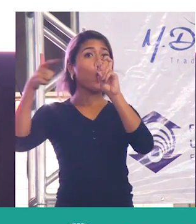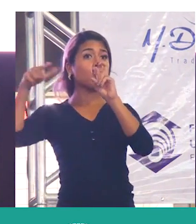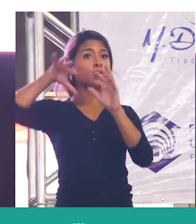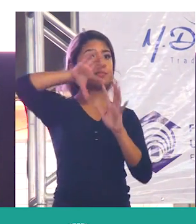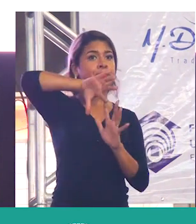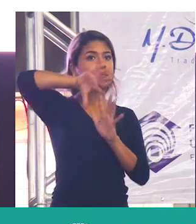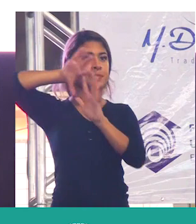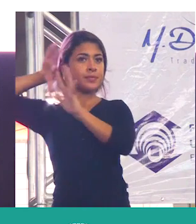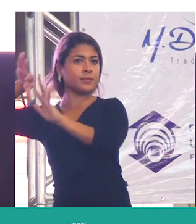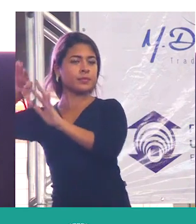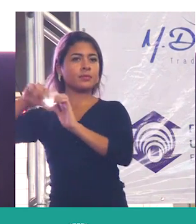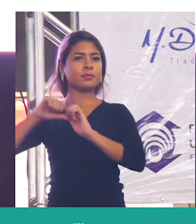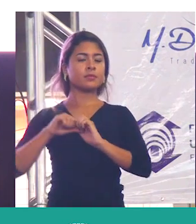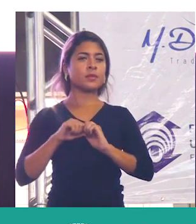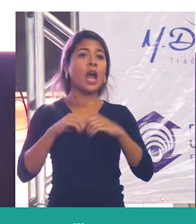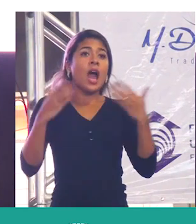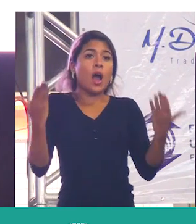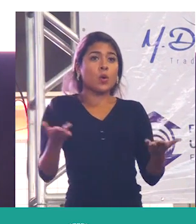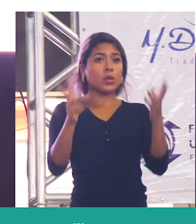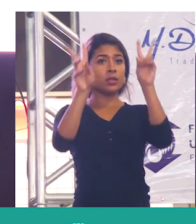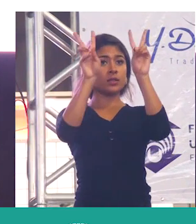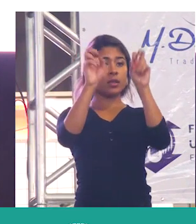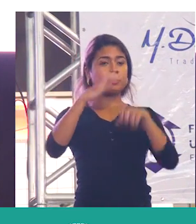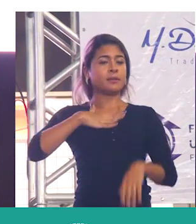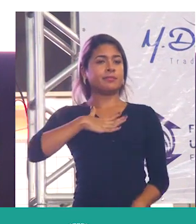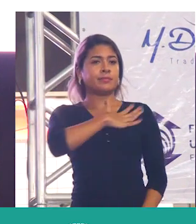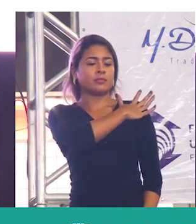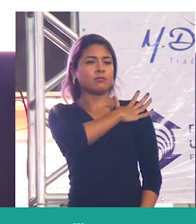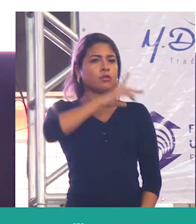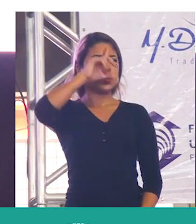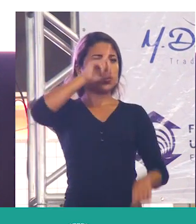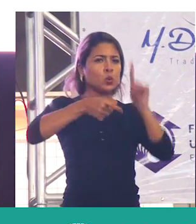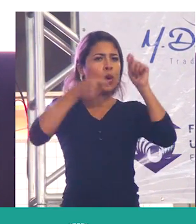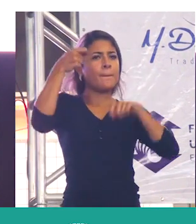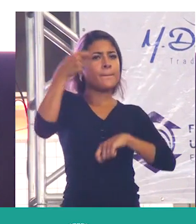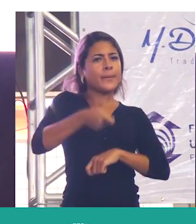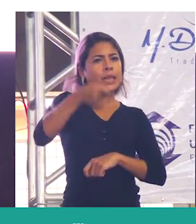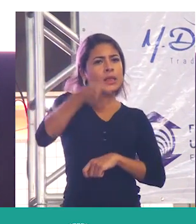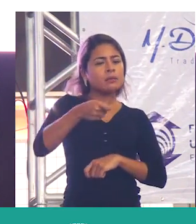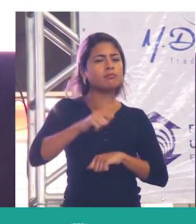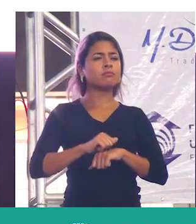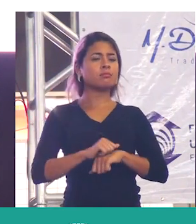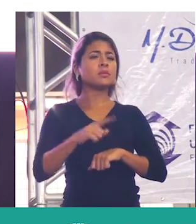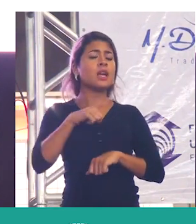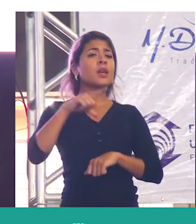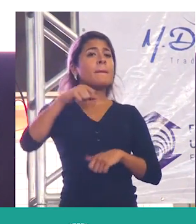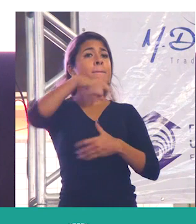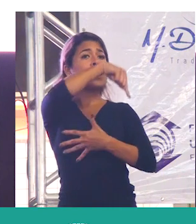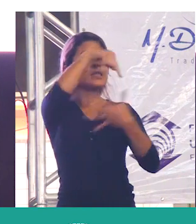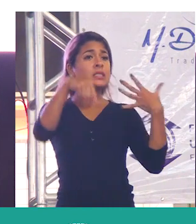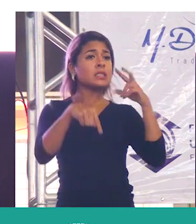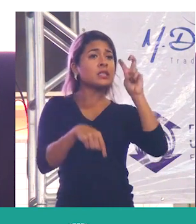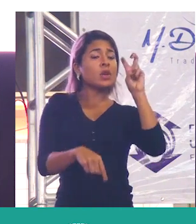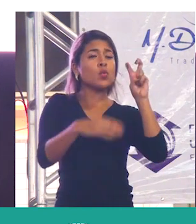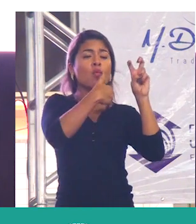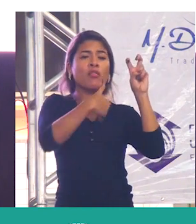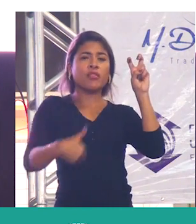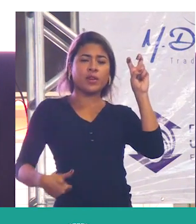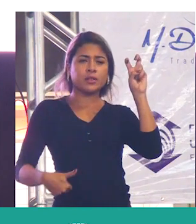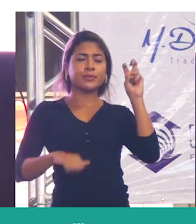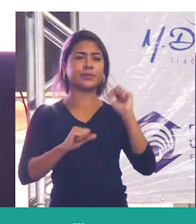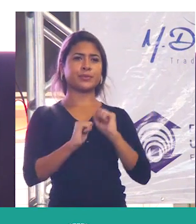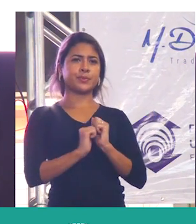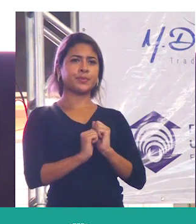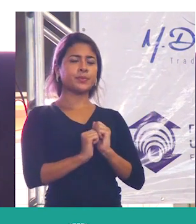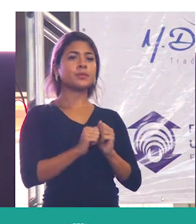período chamado de regime militar, no qual também tivemos mais 5 governos. Então, aquilo que vocês